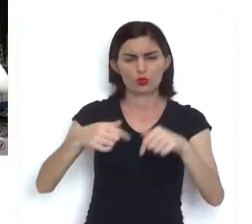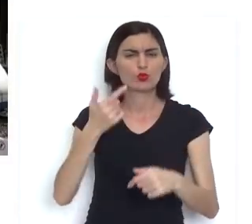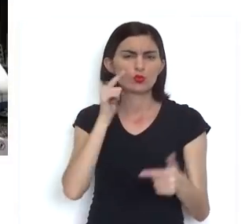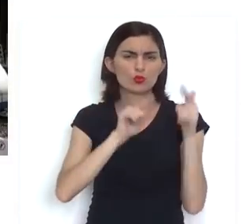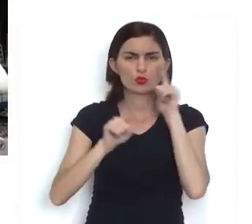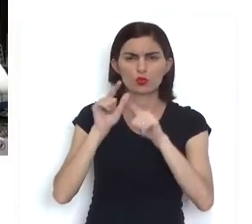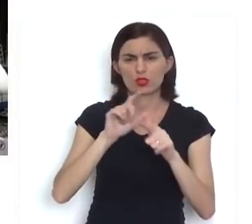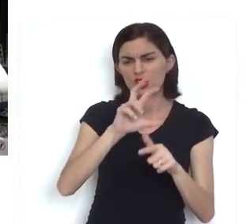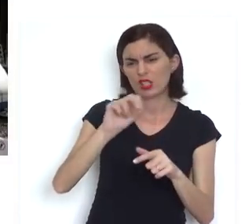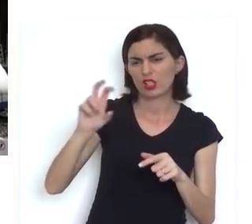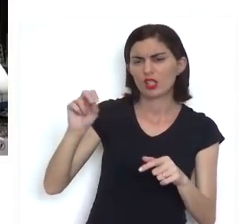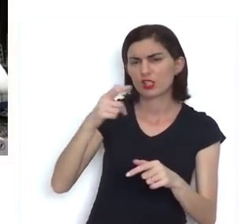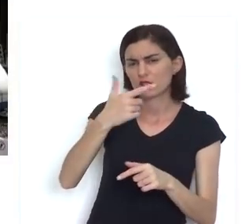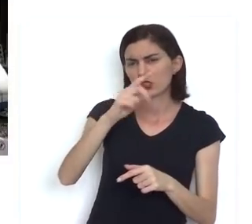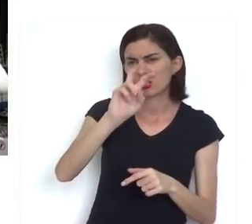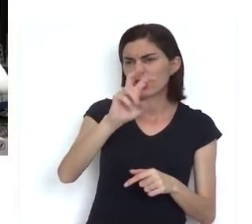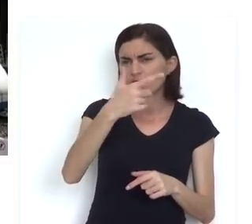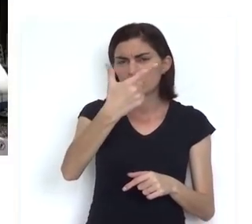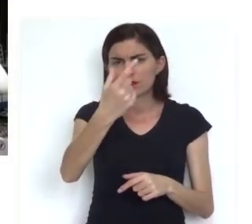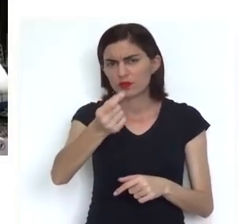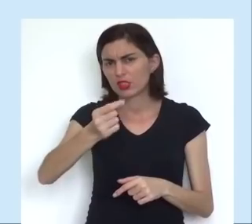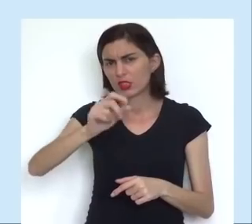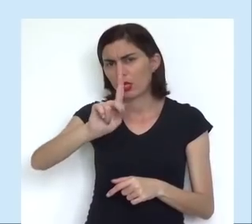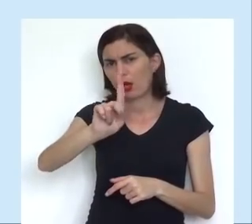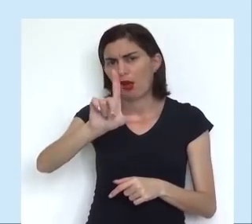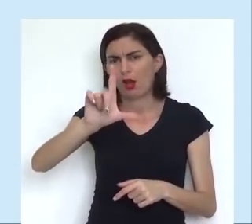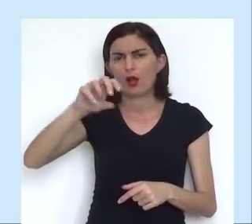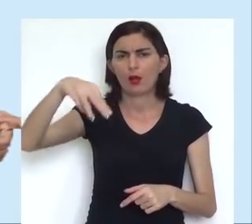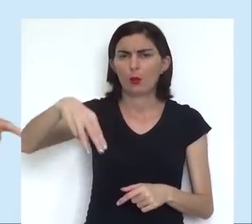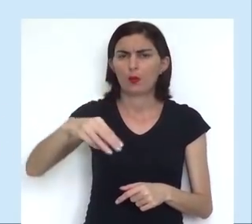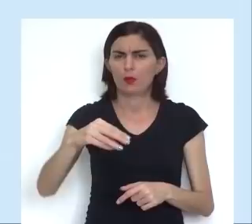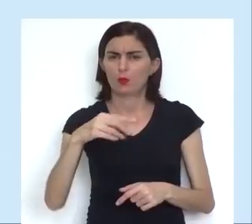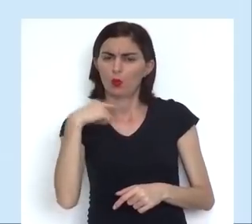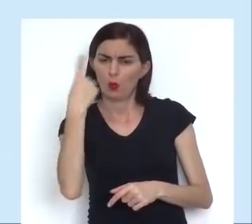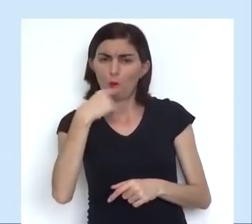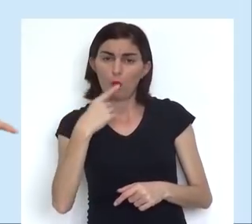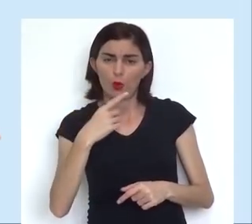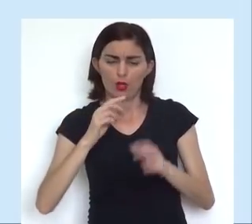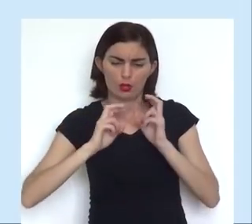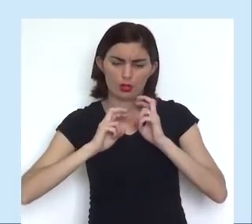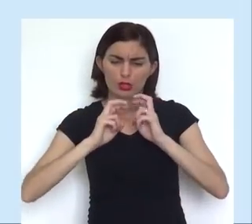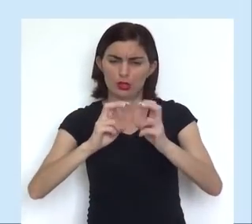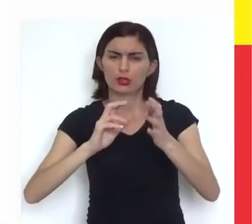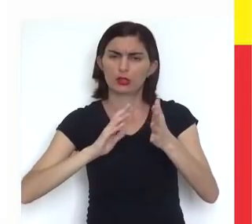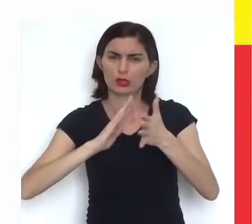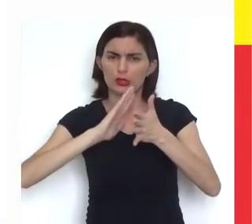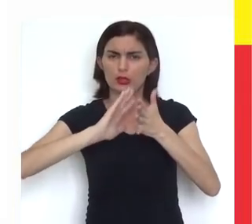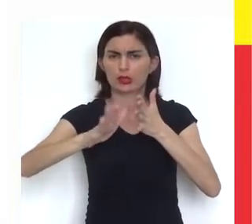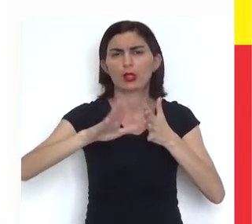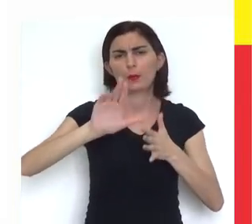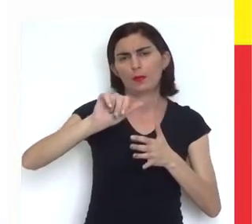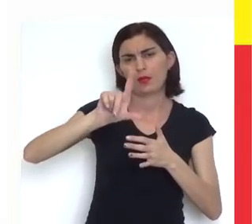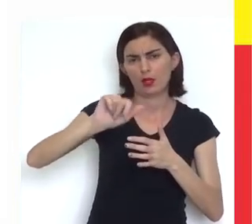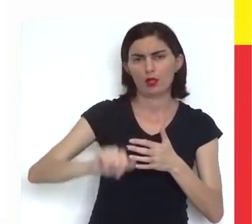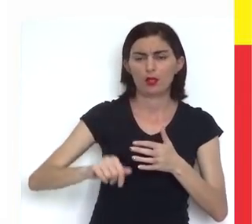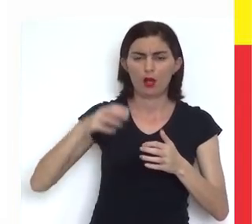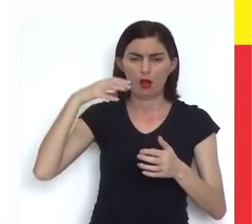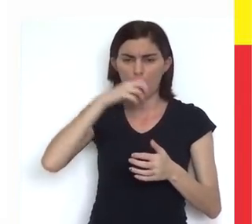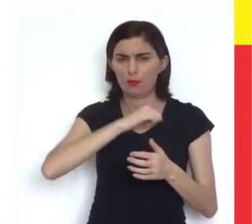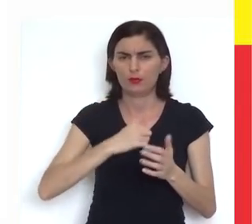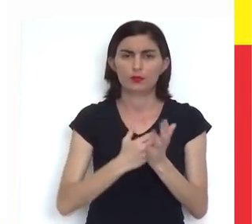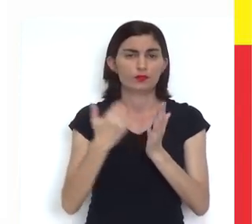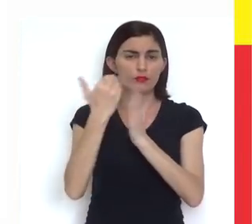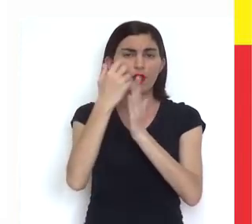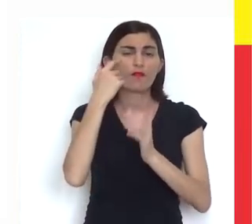gente consegue chegar até 520 km por hora com o metrô, com o trem-bala mais rápido do mundo. Nessa foto vocês veem aí, tá,